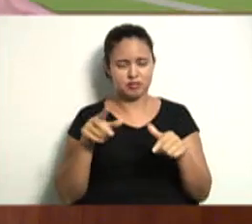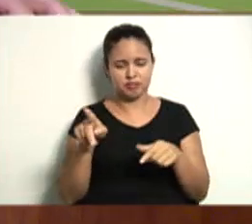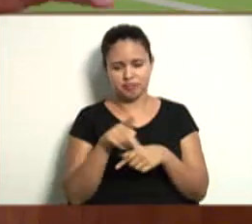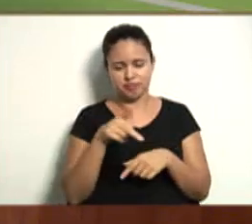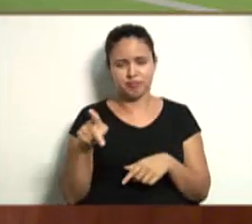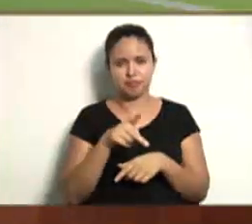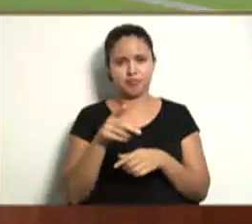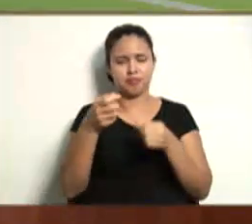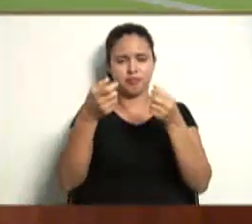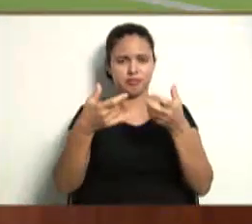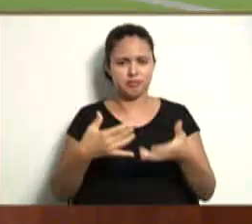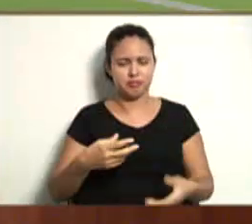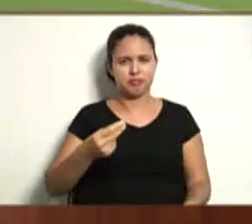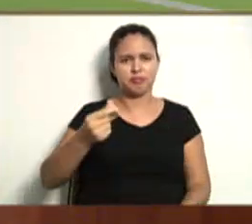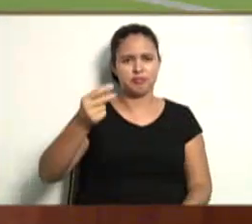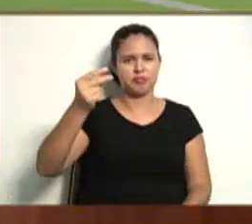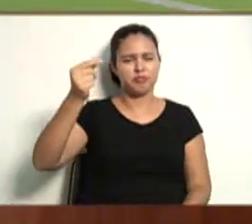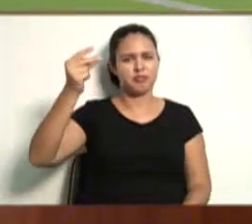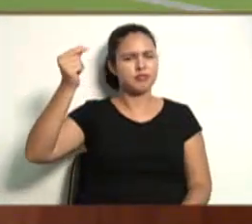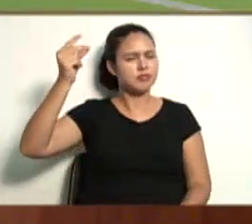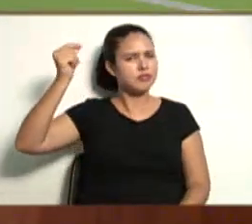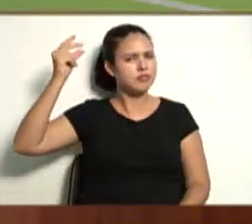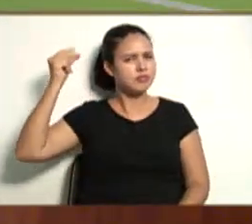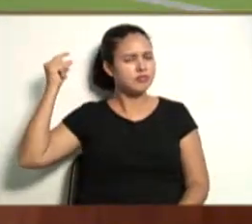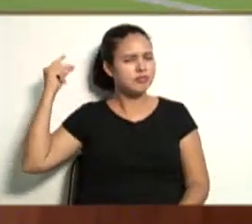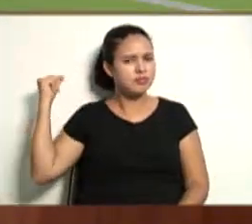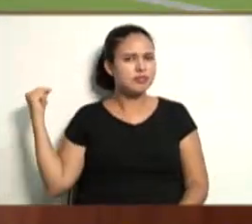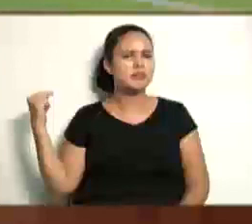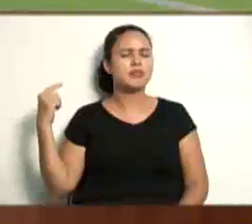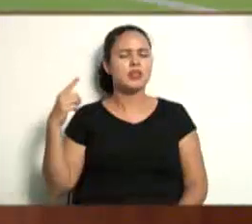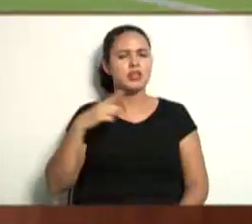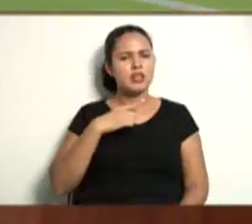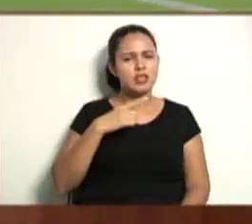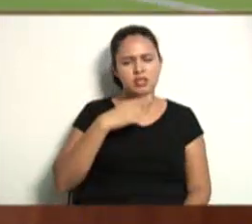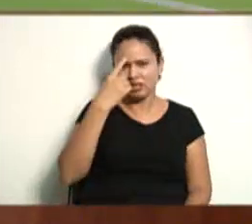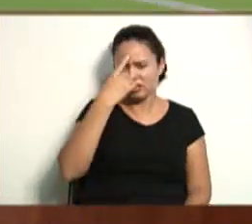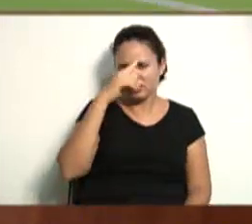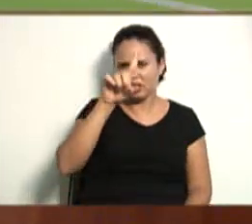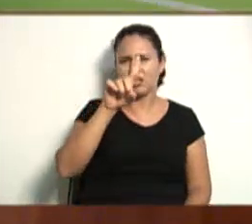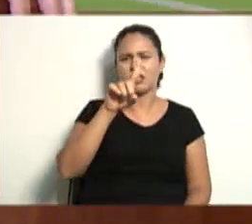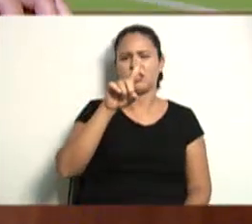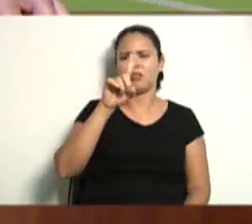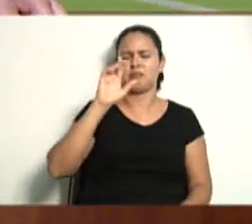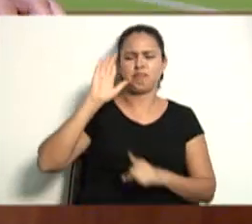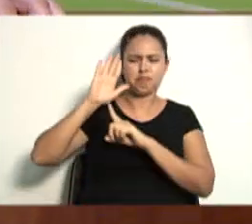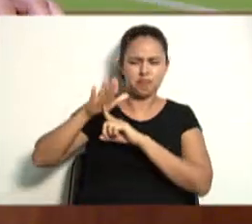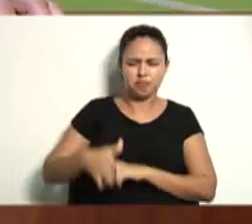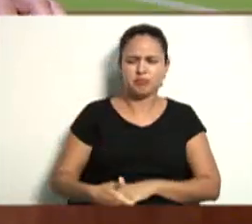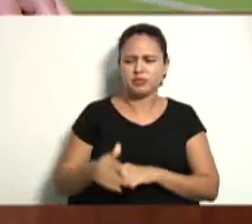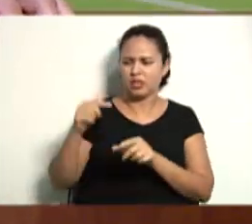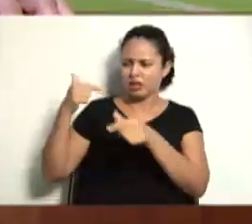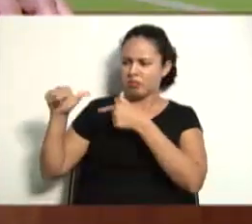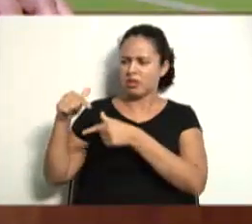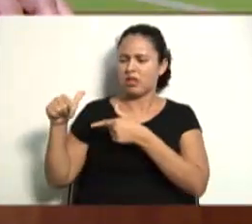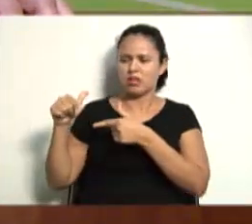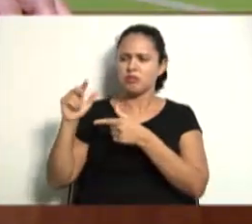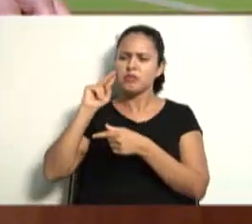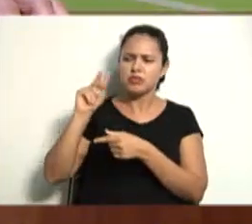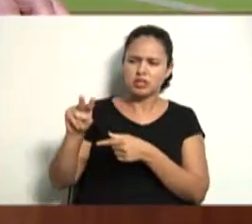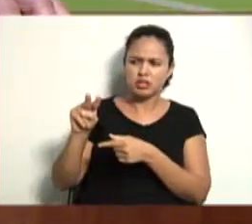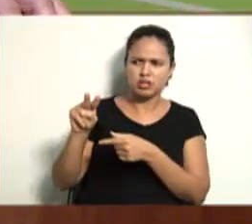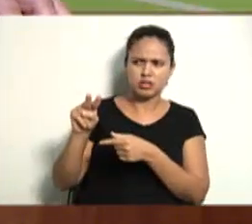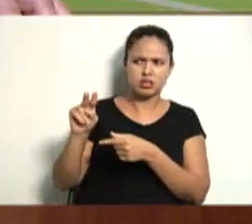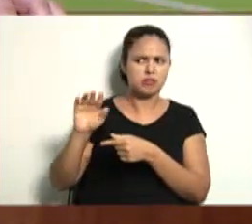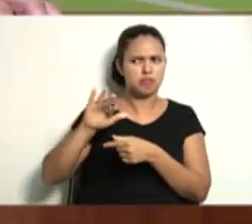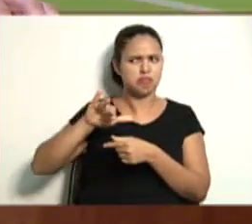que antigamente tinha uma ideia negativa do trabalho. Eu quero saber